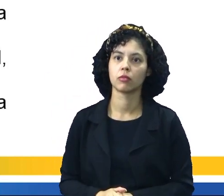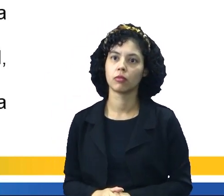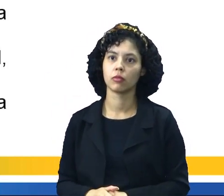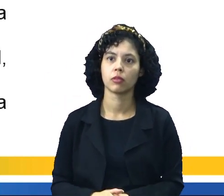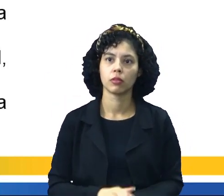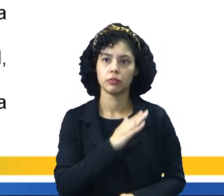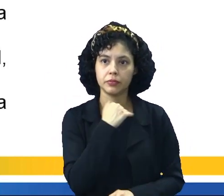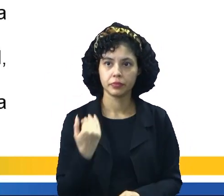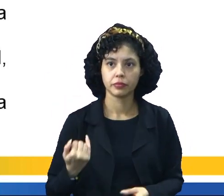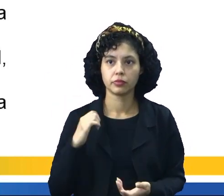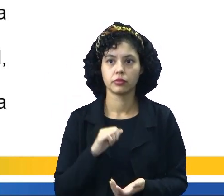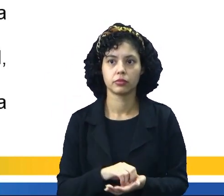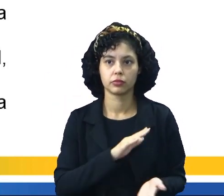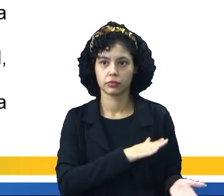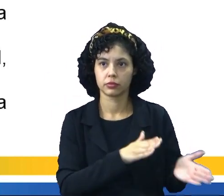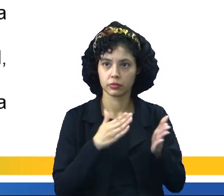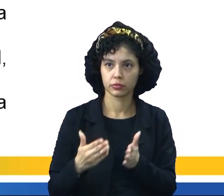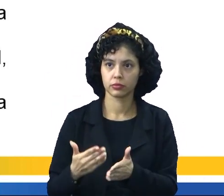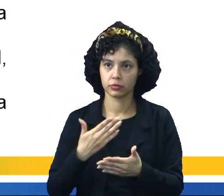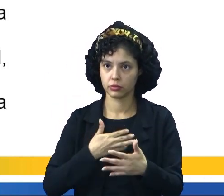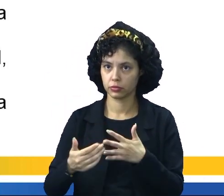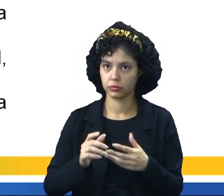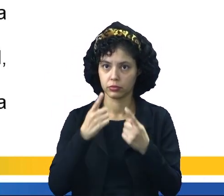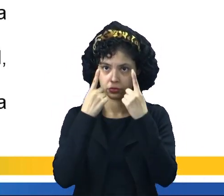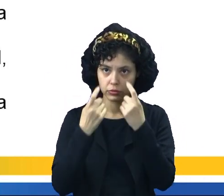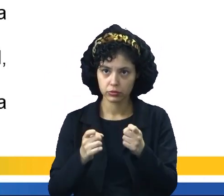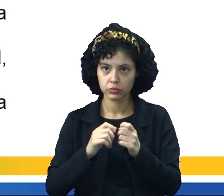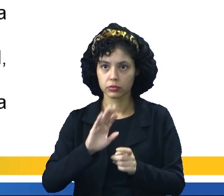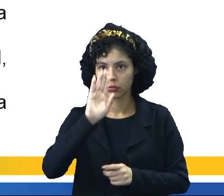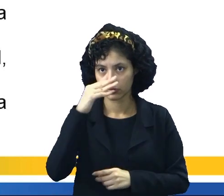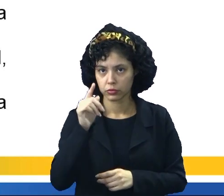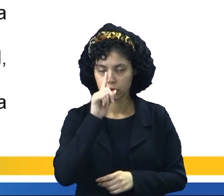As vítimas sacrificadas não passavam por nenhum